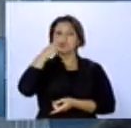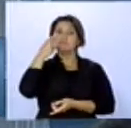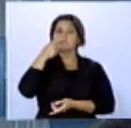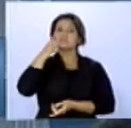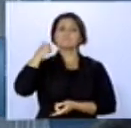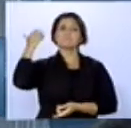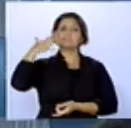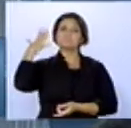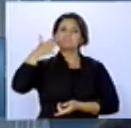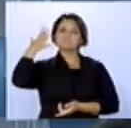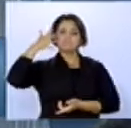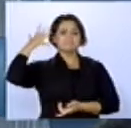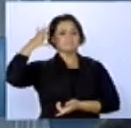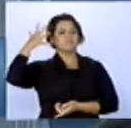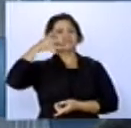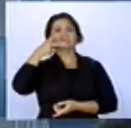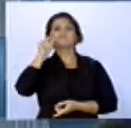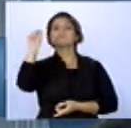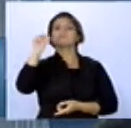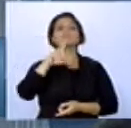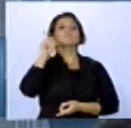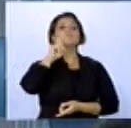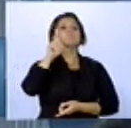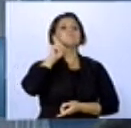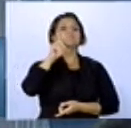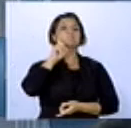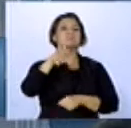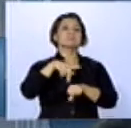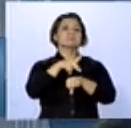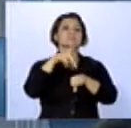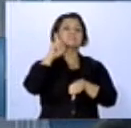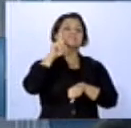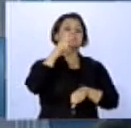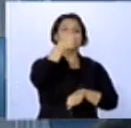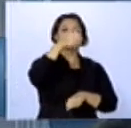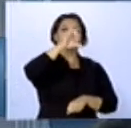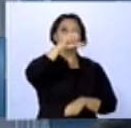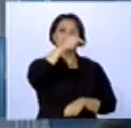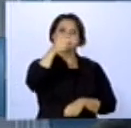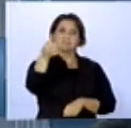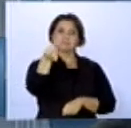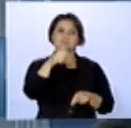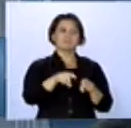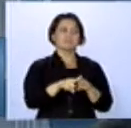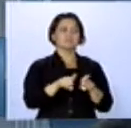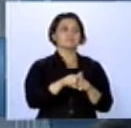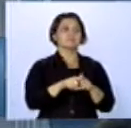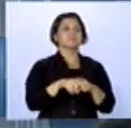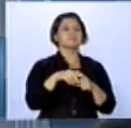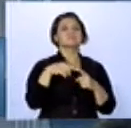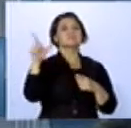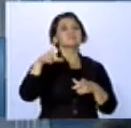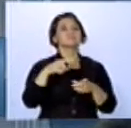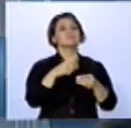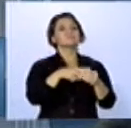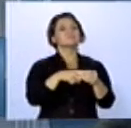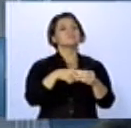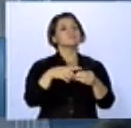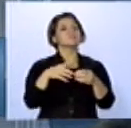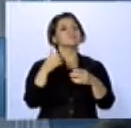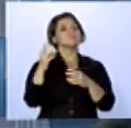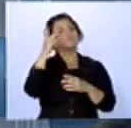para o momento que é o que os Estados Unidos viveu em 76 com ação entre Buckley que era exatamente entre